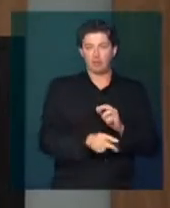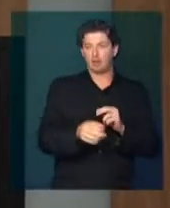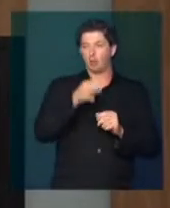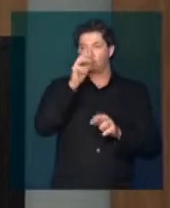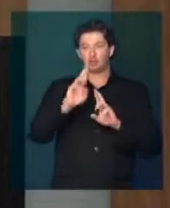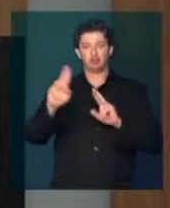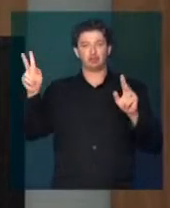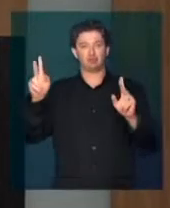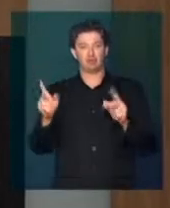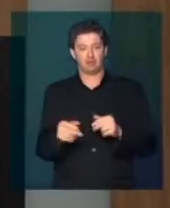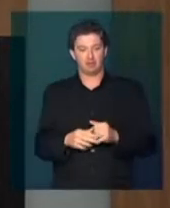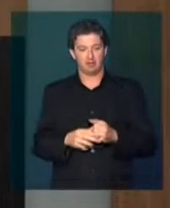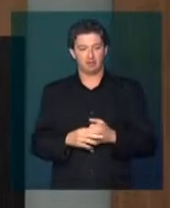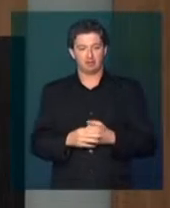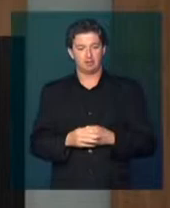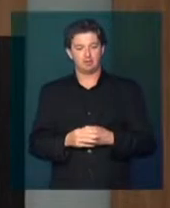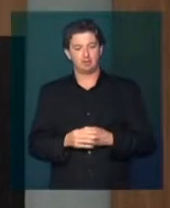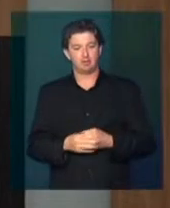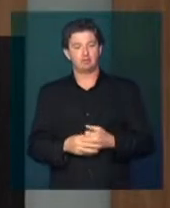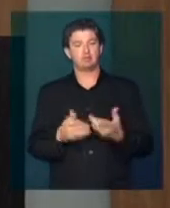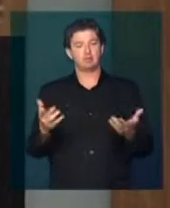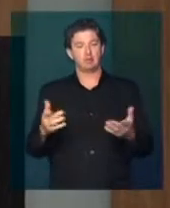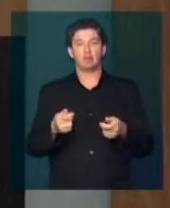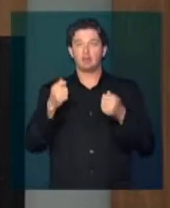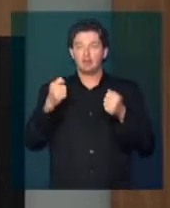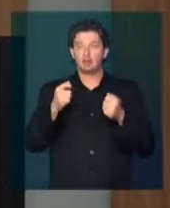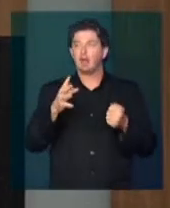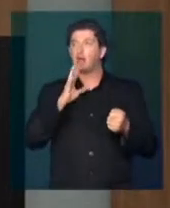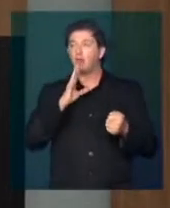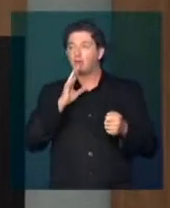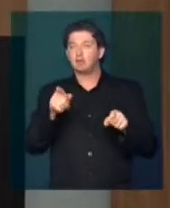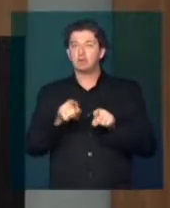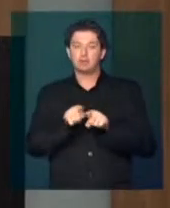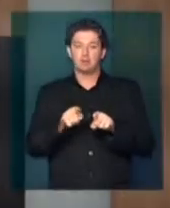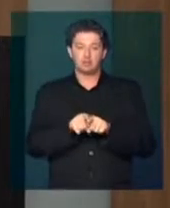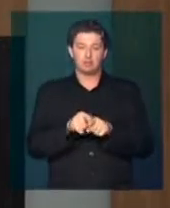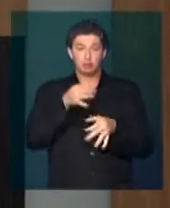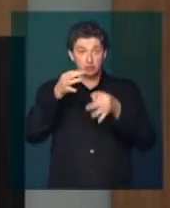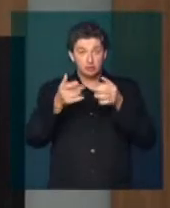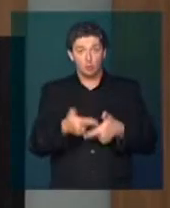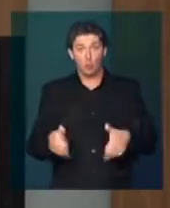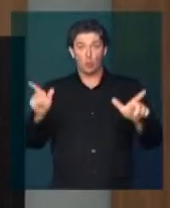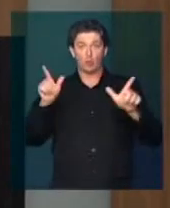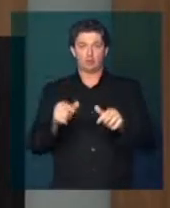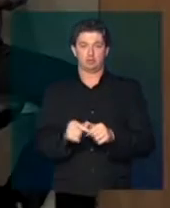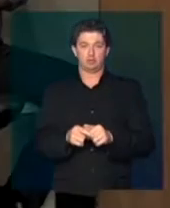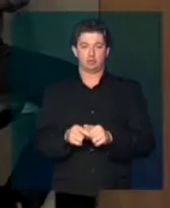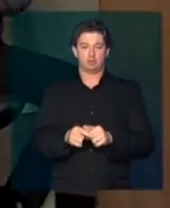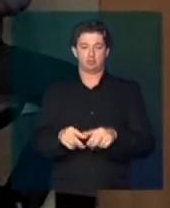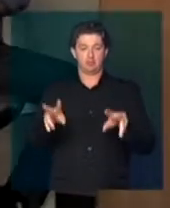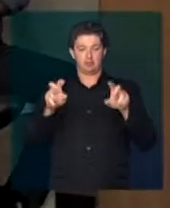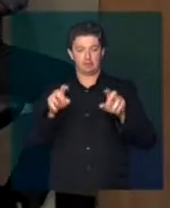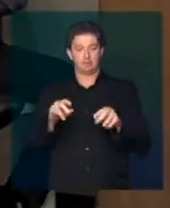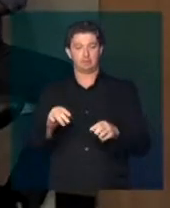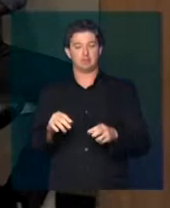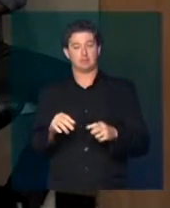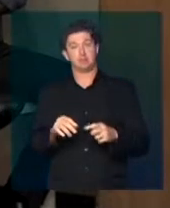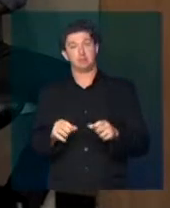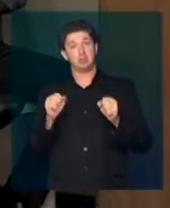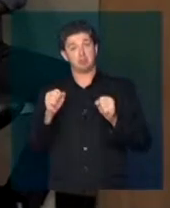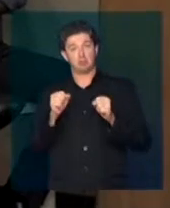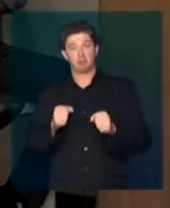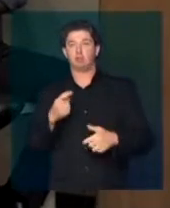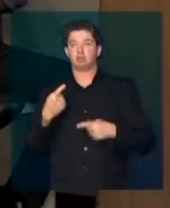dos estados onde a gente visita, buscar conhecer outras sugestões de temas que poderão